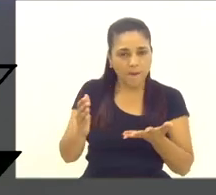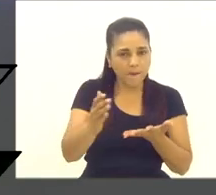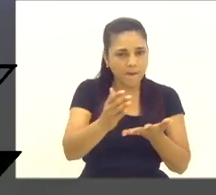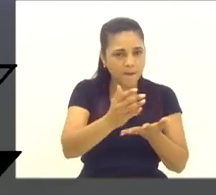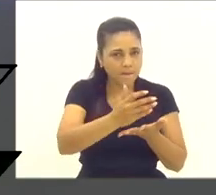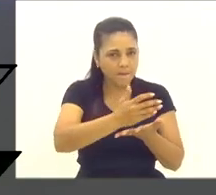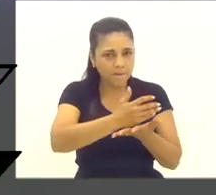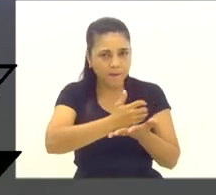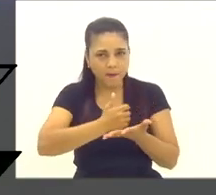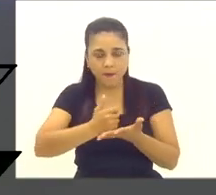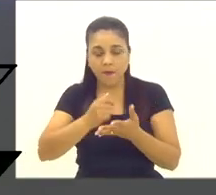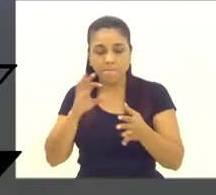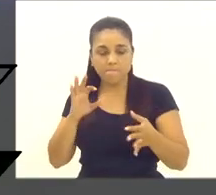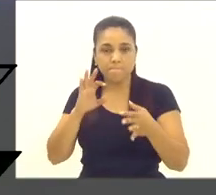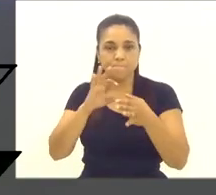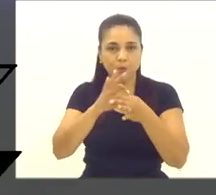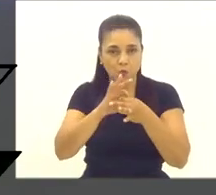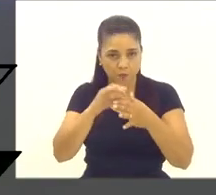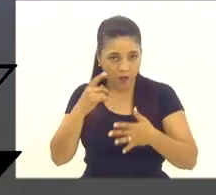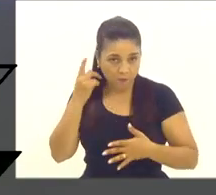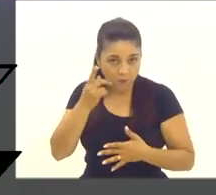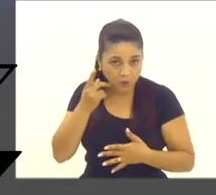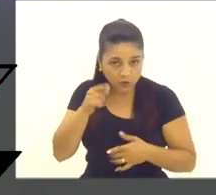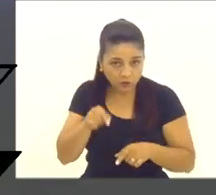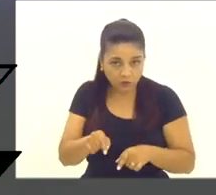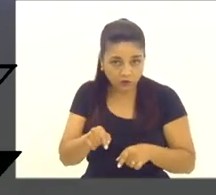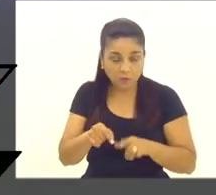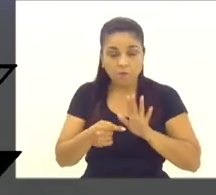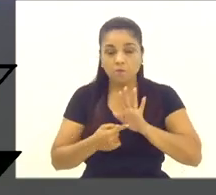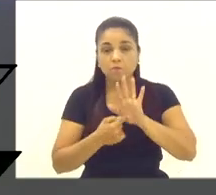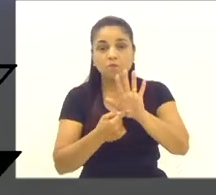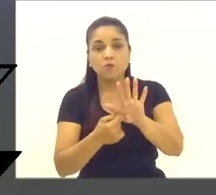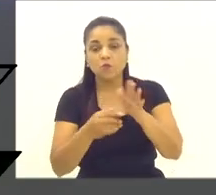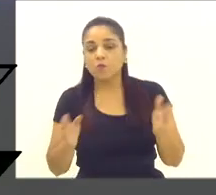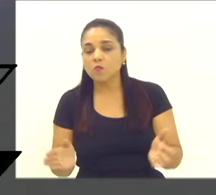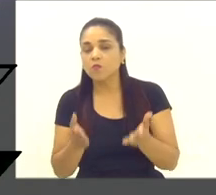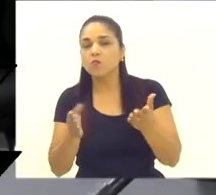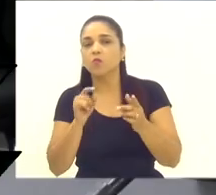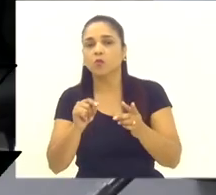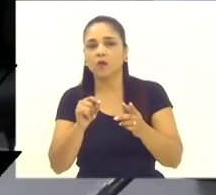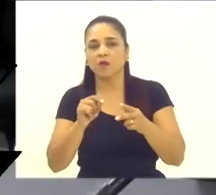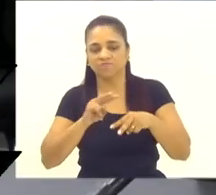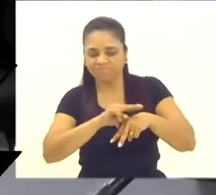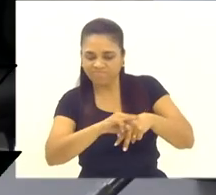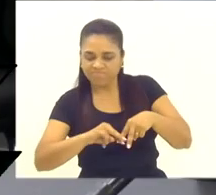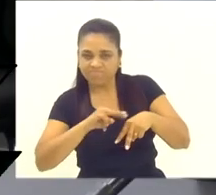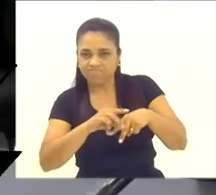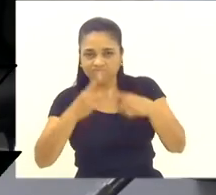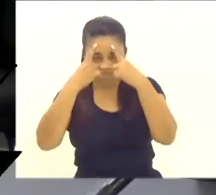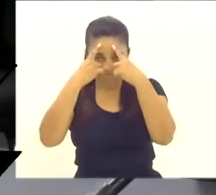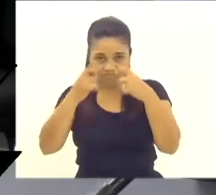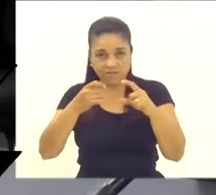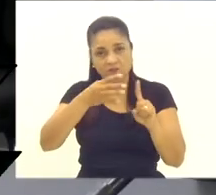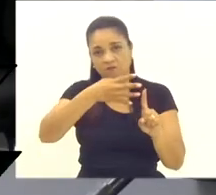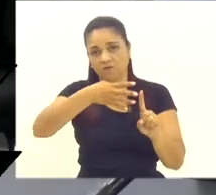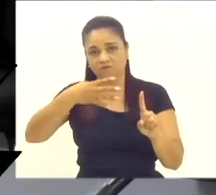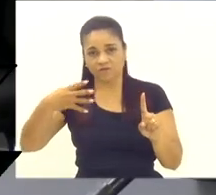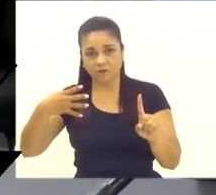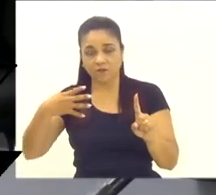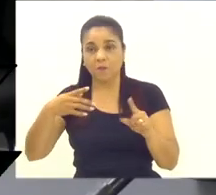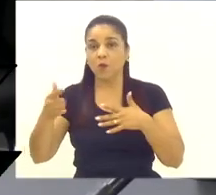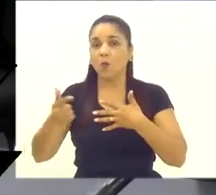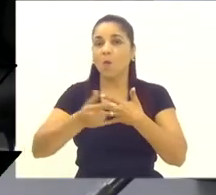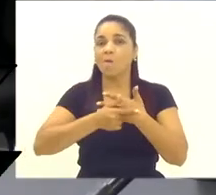polarização política né ela tem como principal motivação a misoginia lgb fobia é pelo seu papel